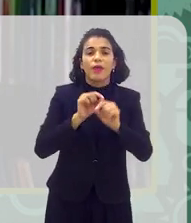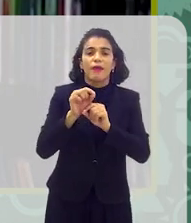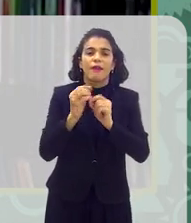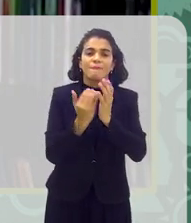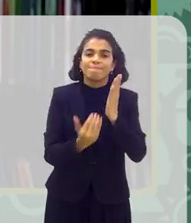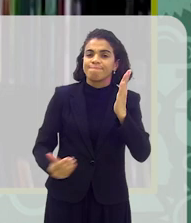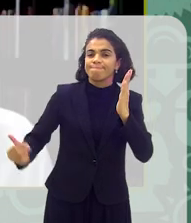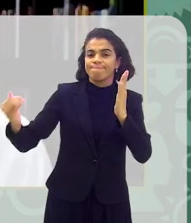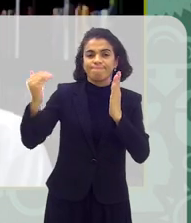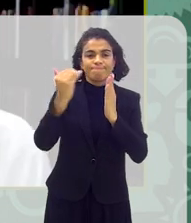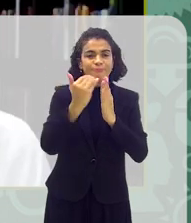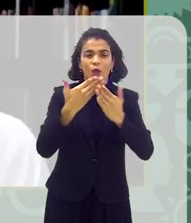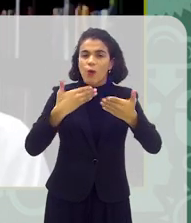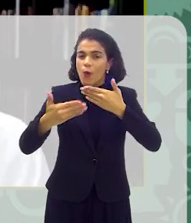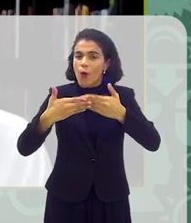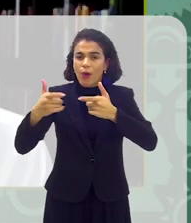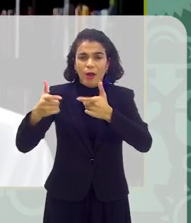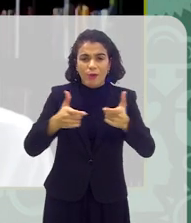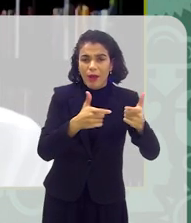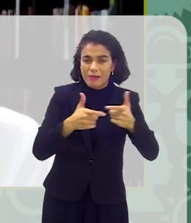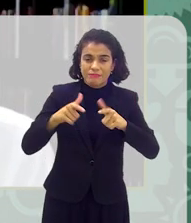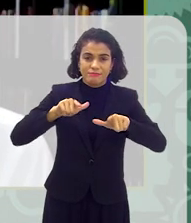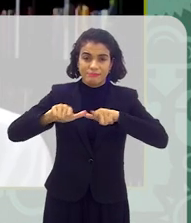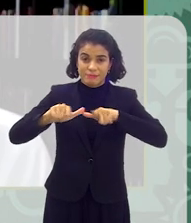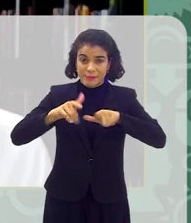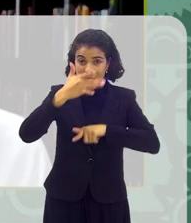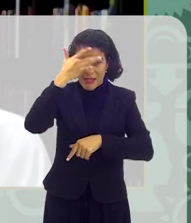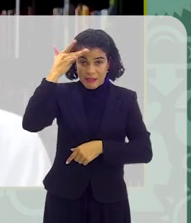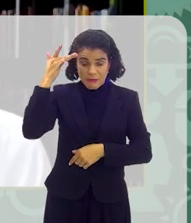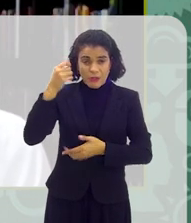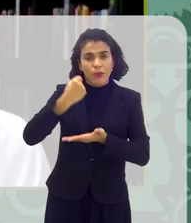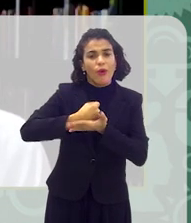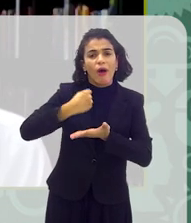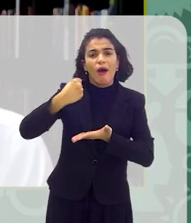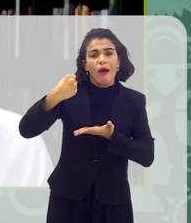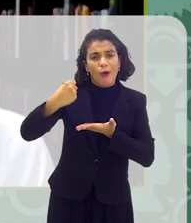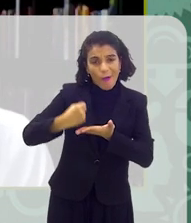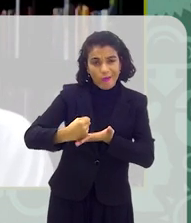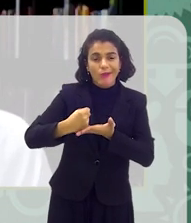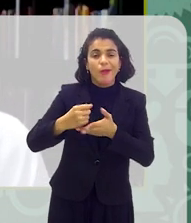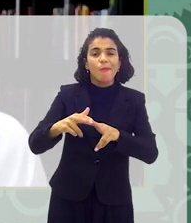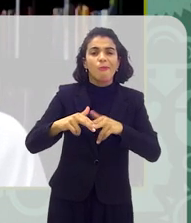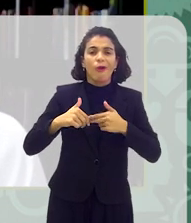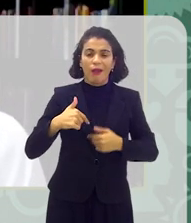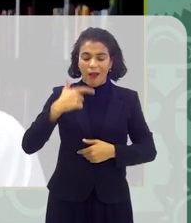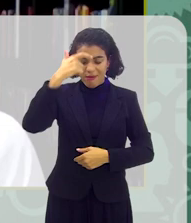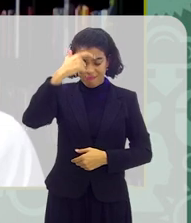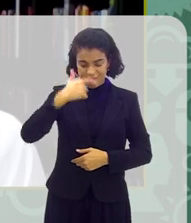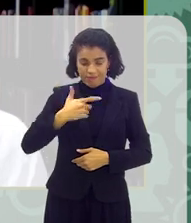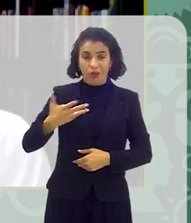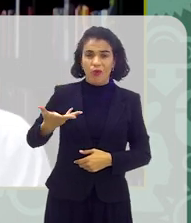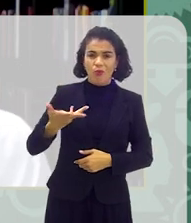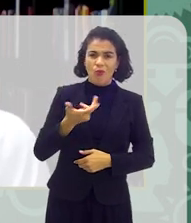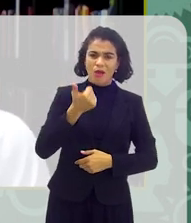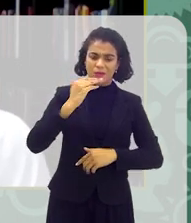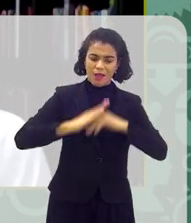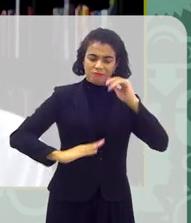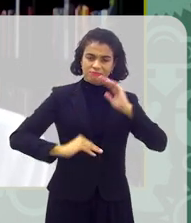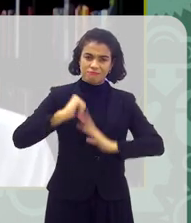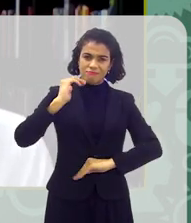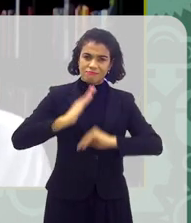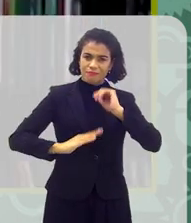que é uma máxima, em qualquer ambiente de trabalho. As pessoas são contratadas pela sua qualidade